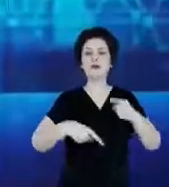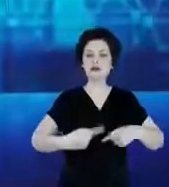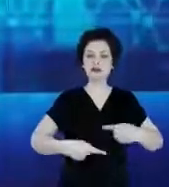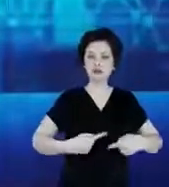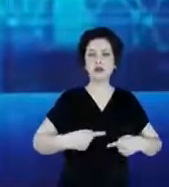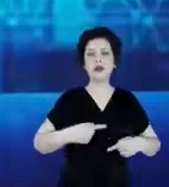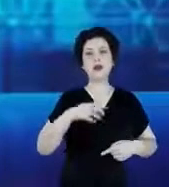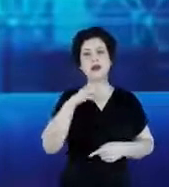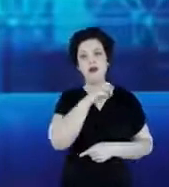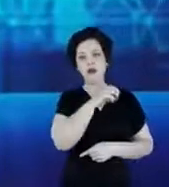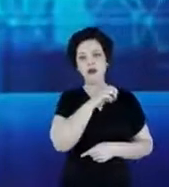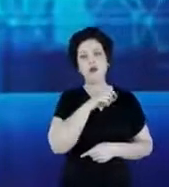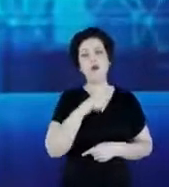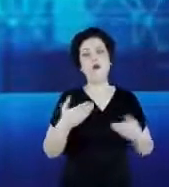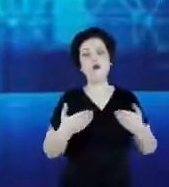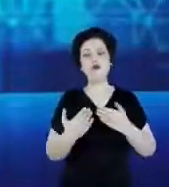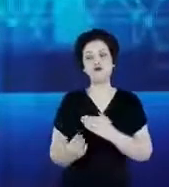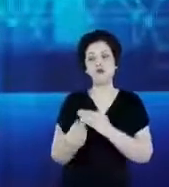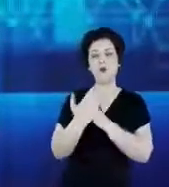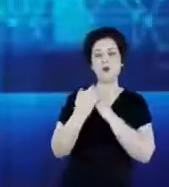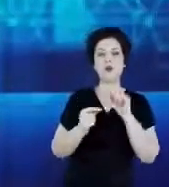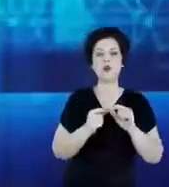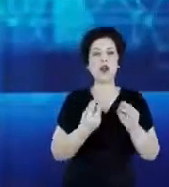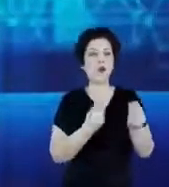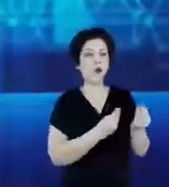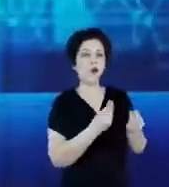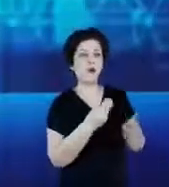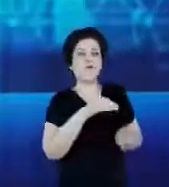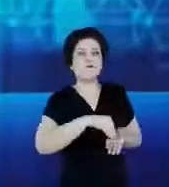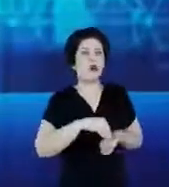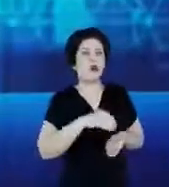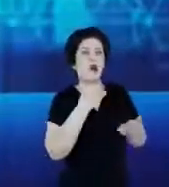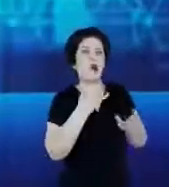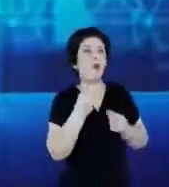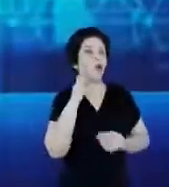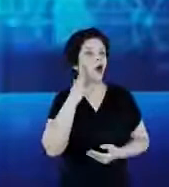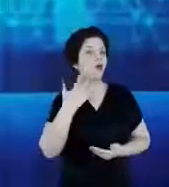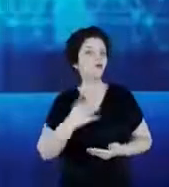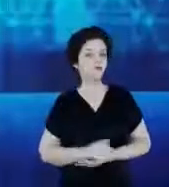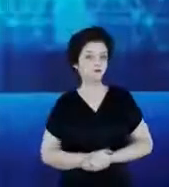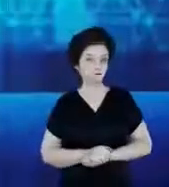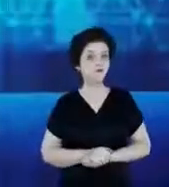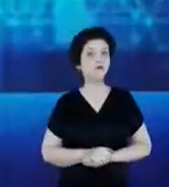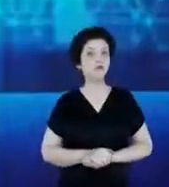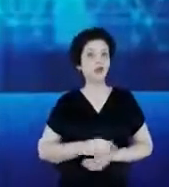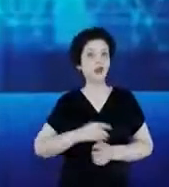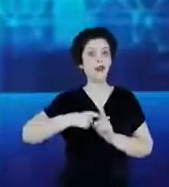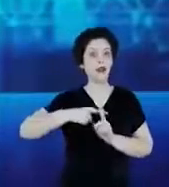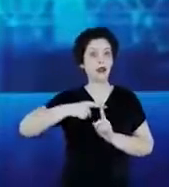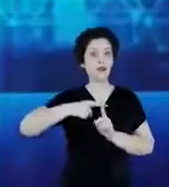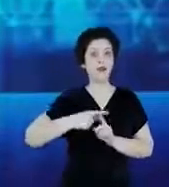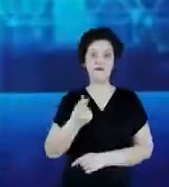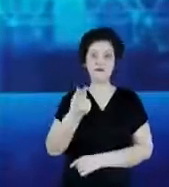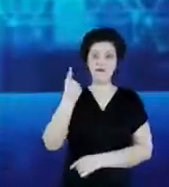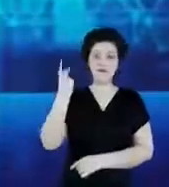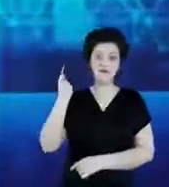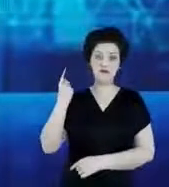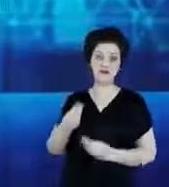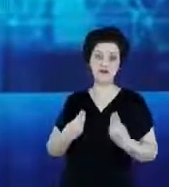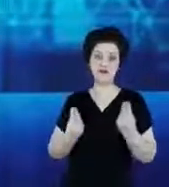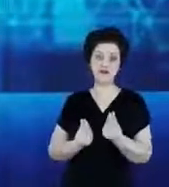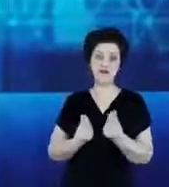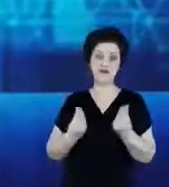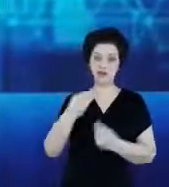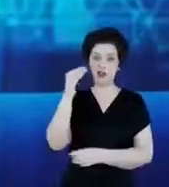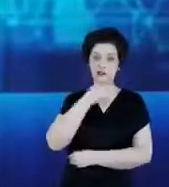ajudar a enfrentar a escassez hídrica, mas um parque termoelétrico arcaico e pouco eficiente